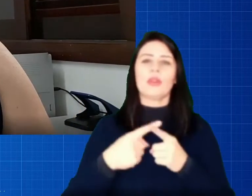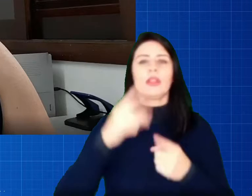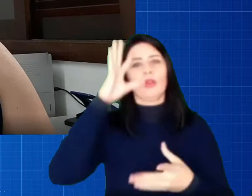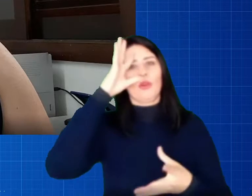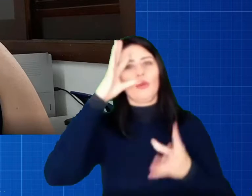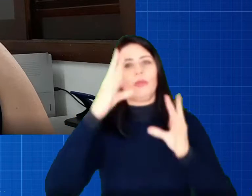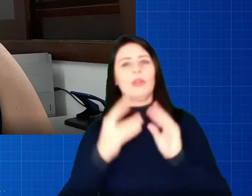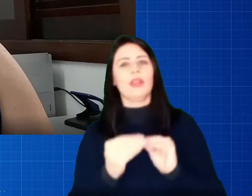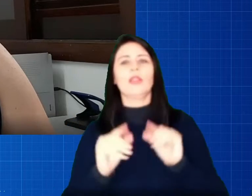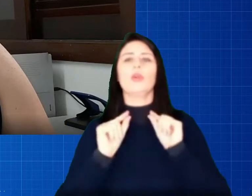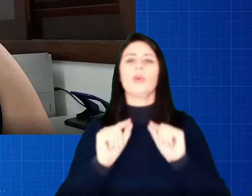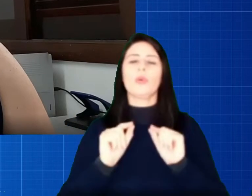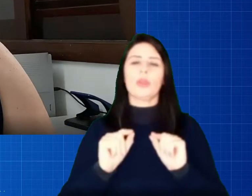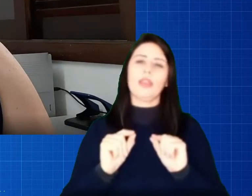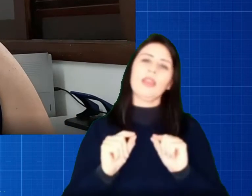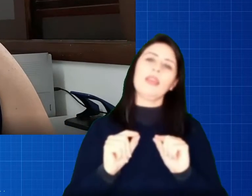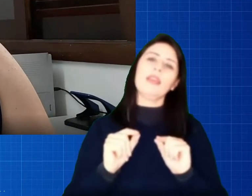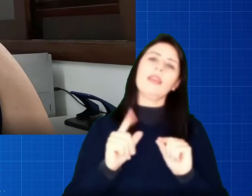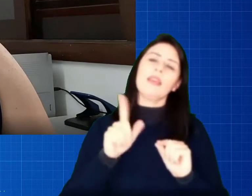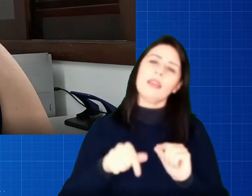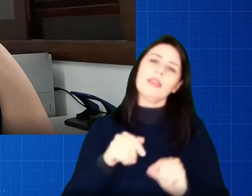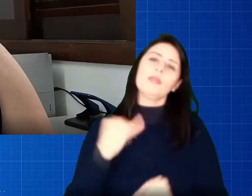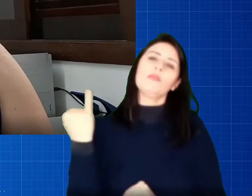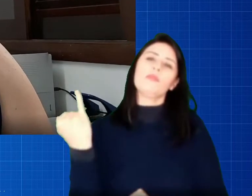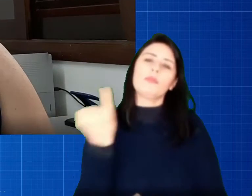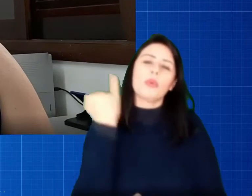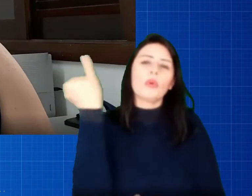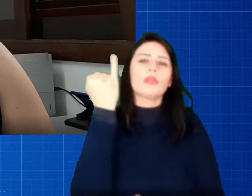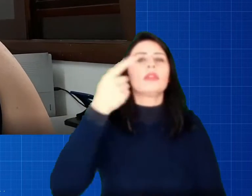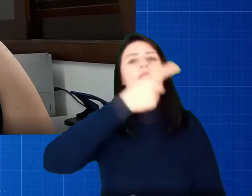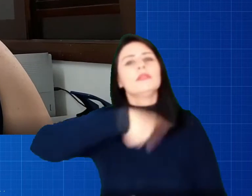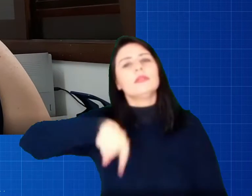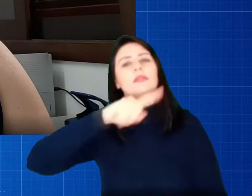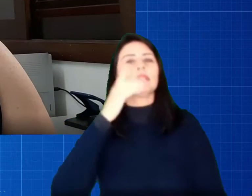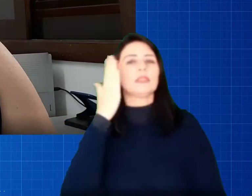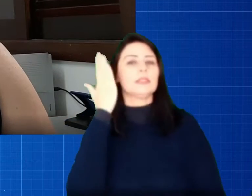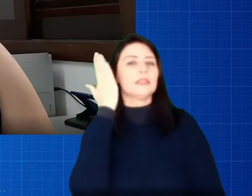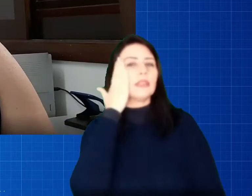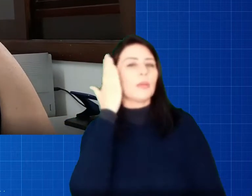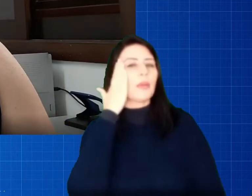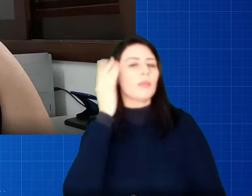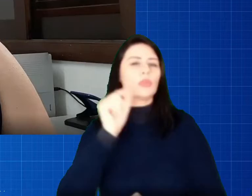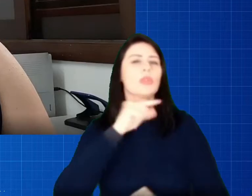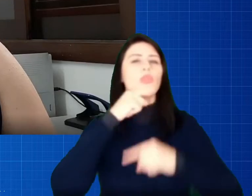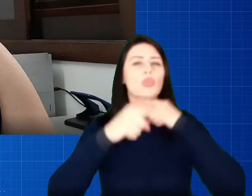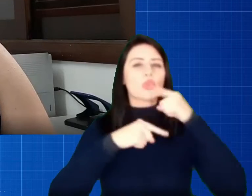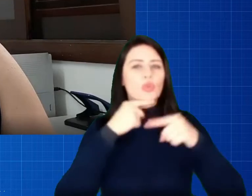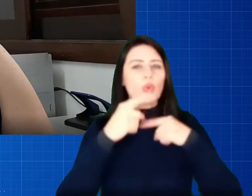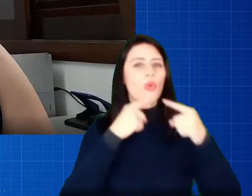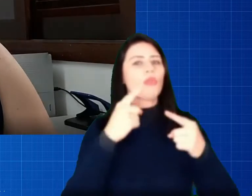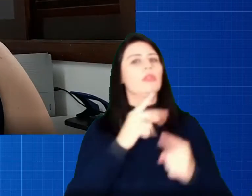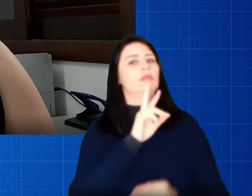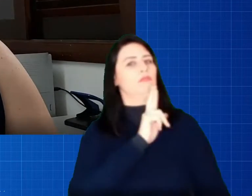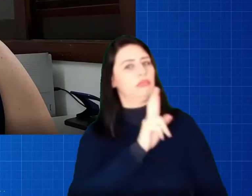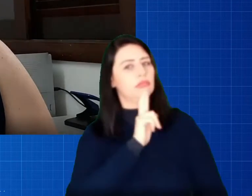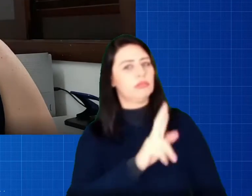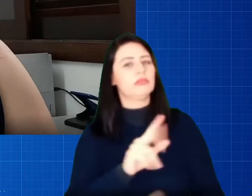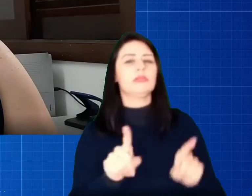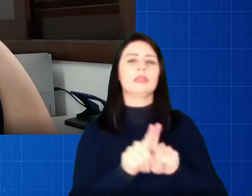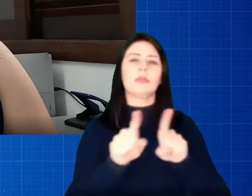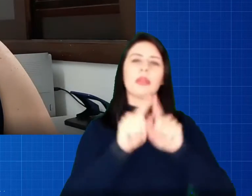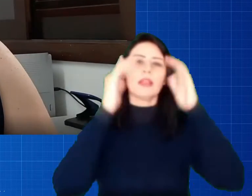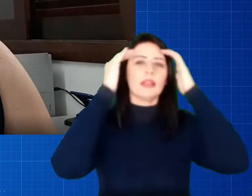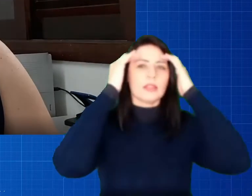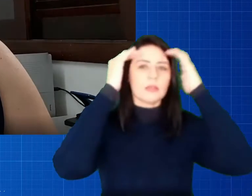porque compreende-se que é importante nós sanarmos a dúvida,